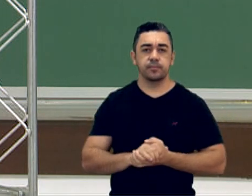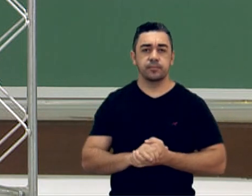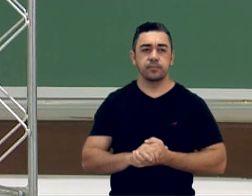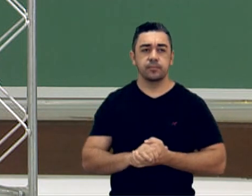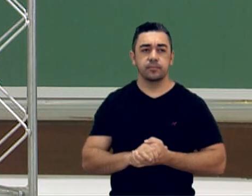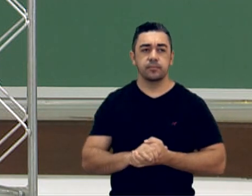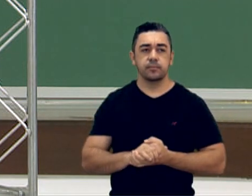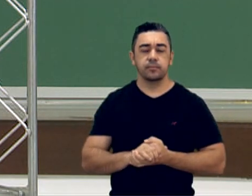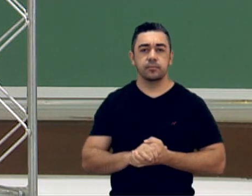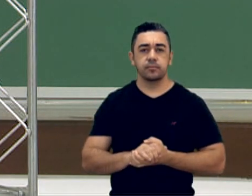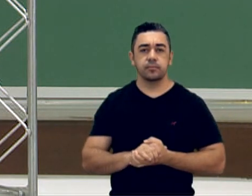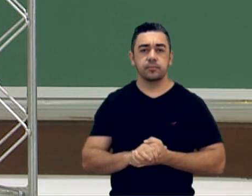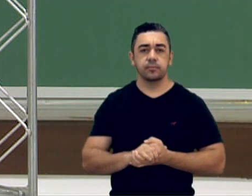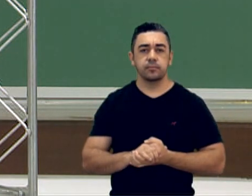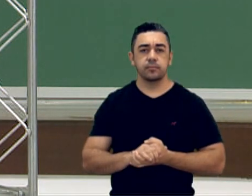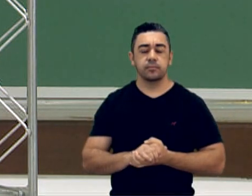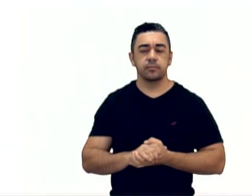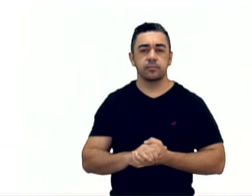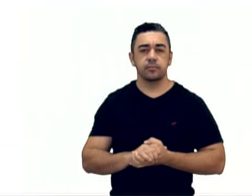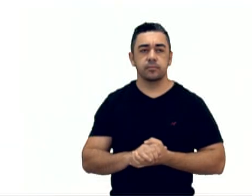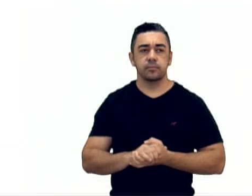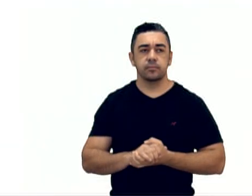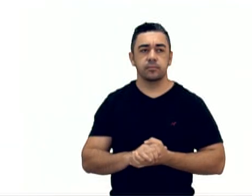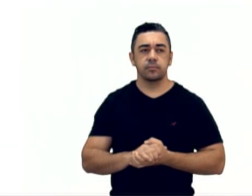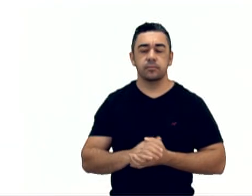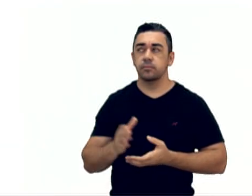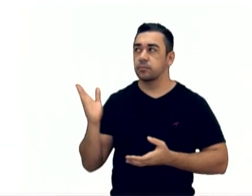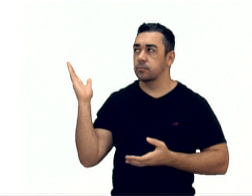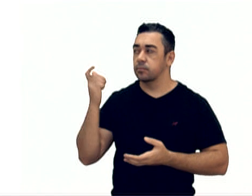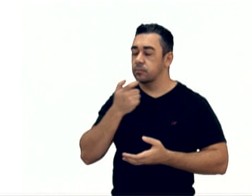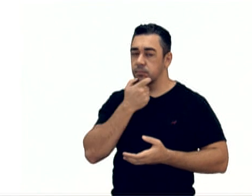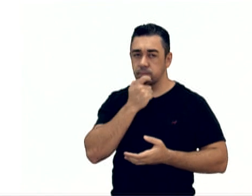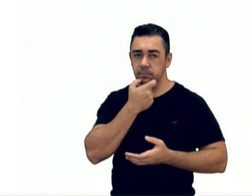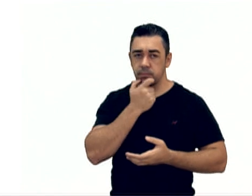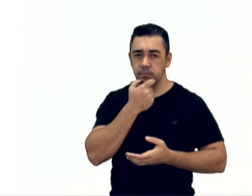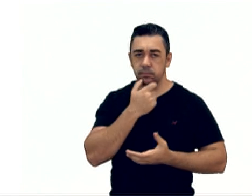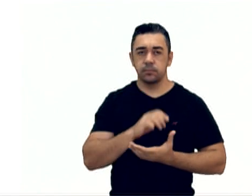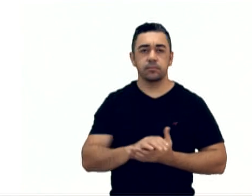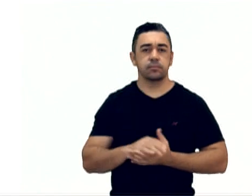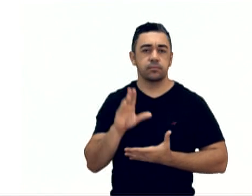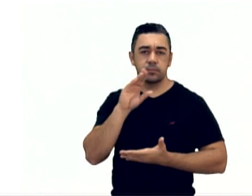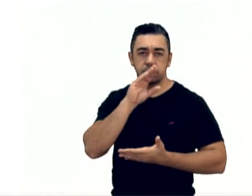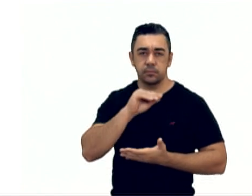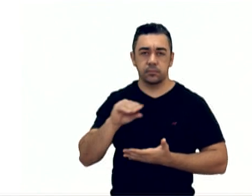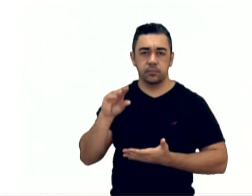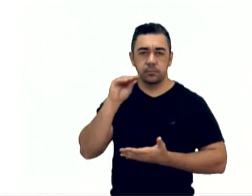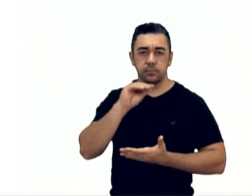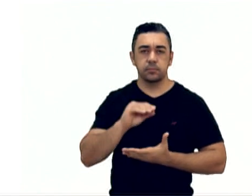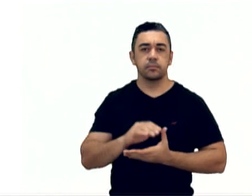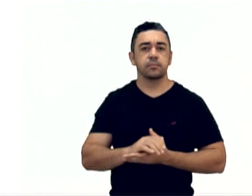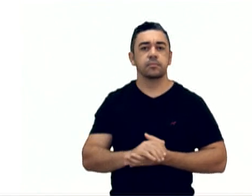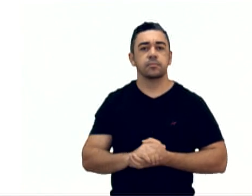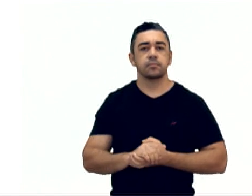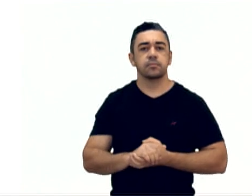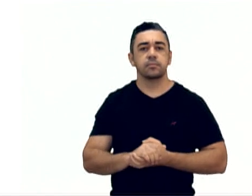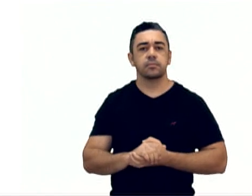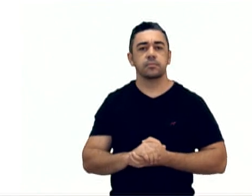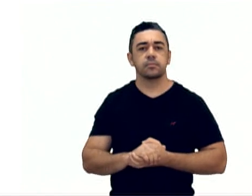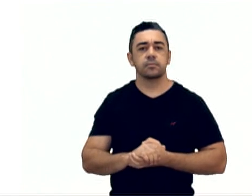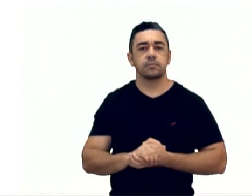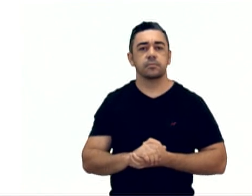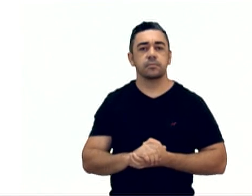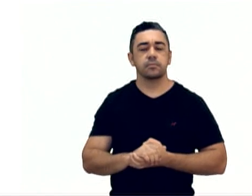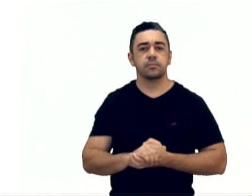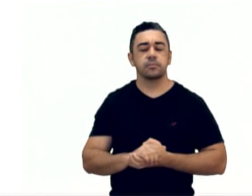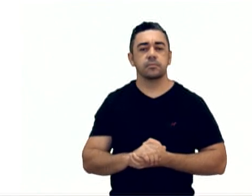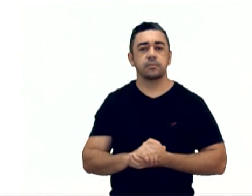If you find a news story that you know is fake, the most important advice is don't share